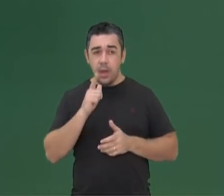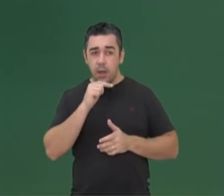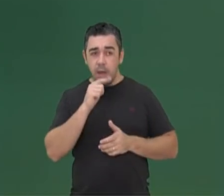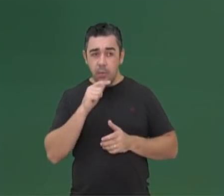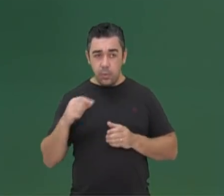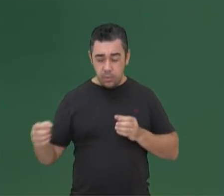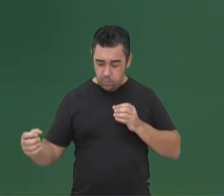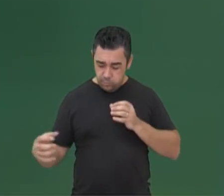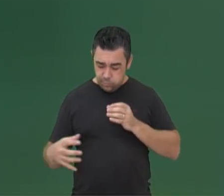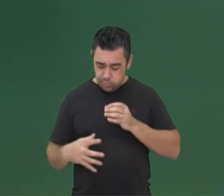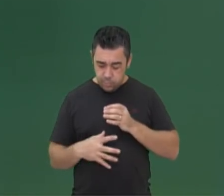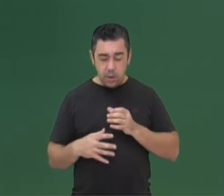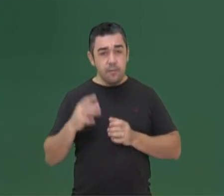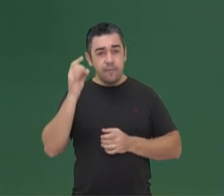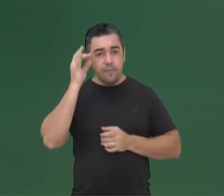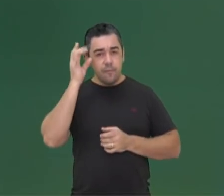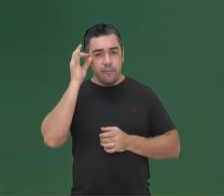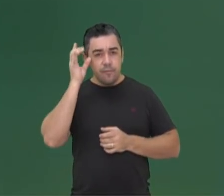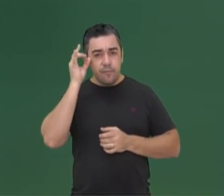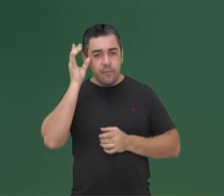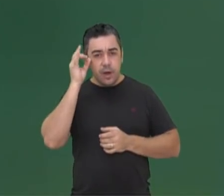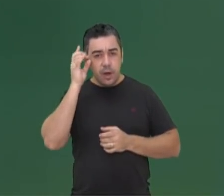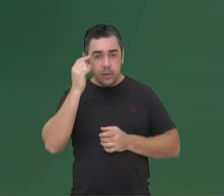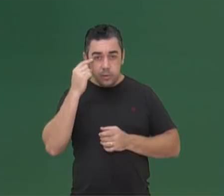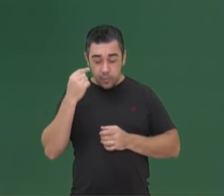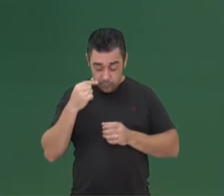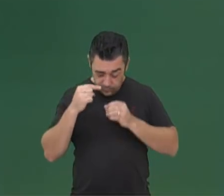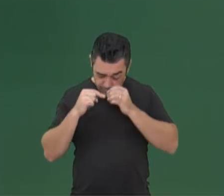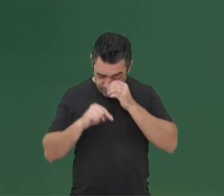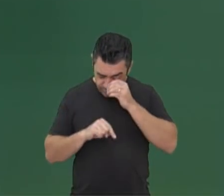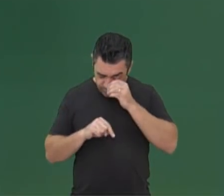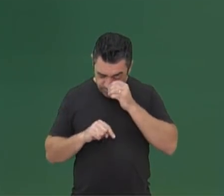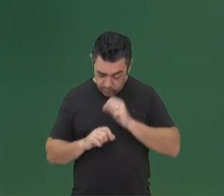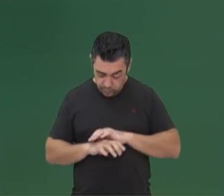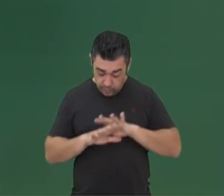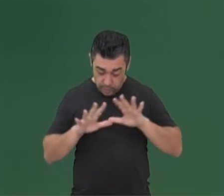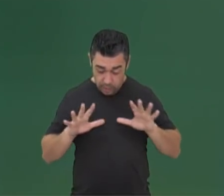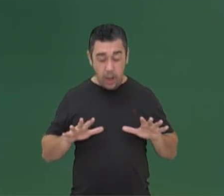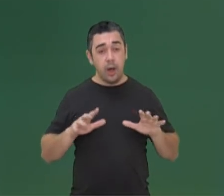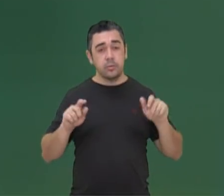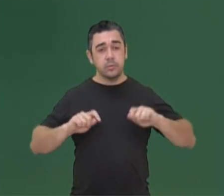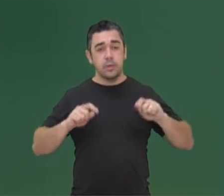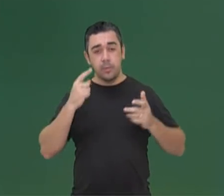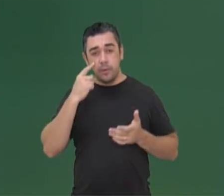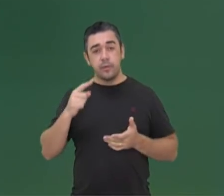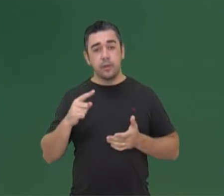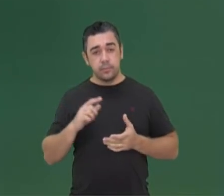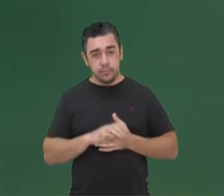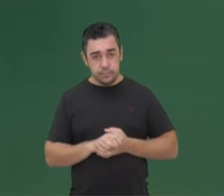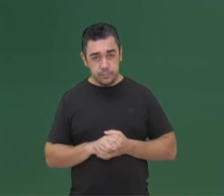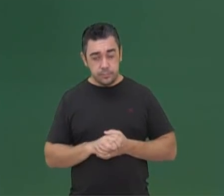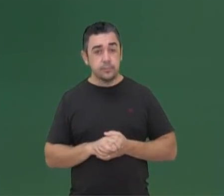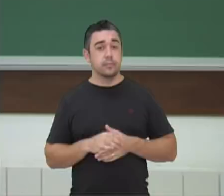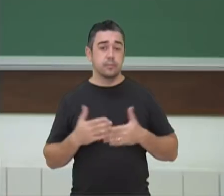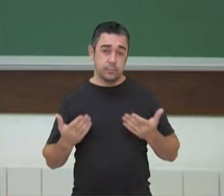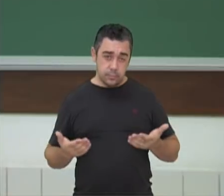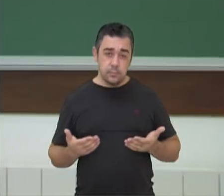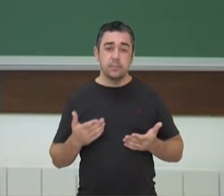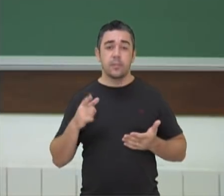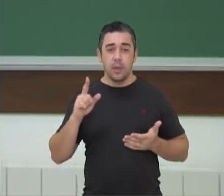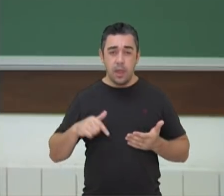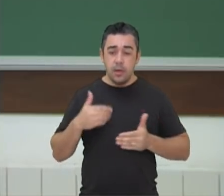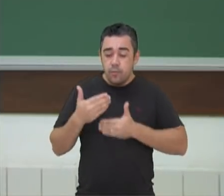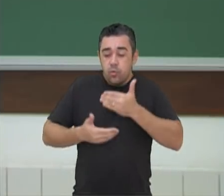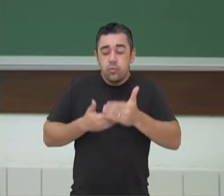vai facilitar, vai concentrar esses raios de luz para clarear esse objeto muito pequeno. E aí está a evolução